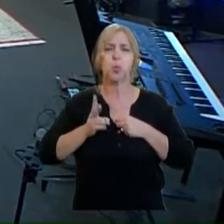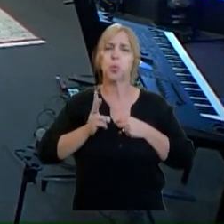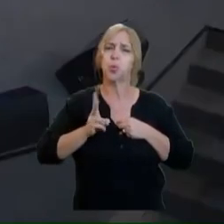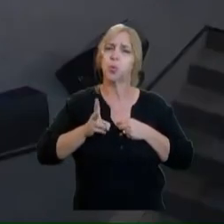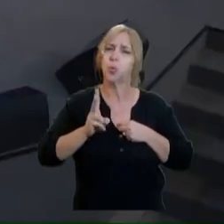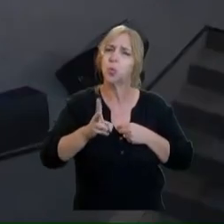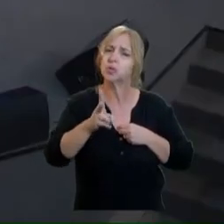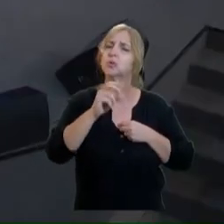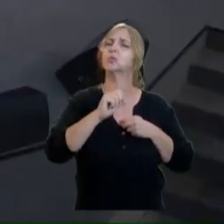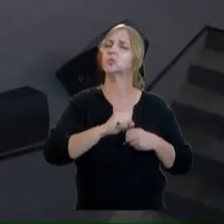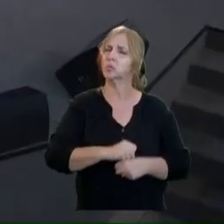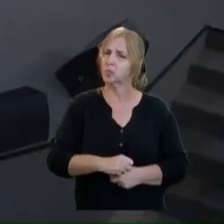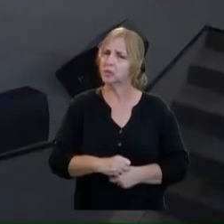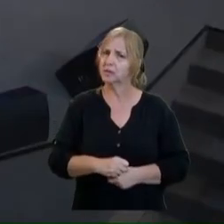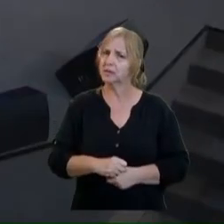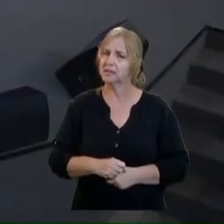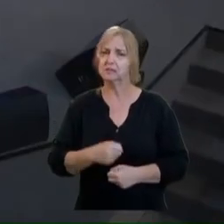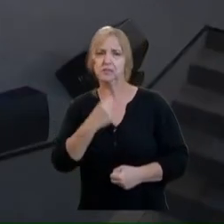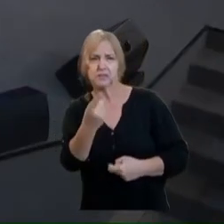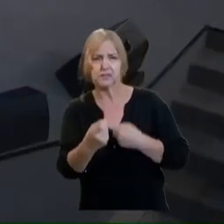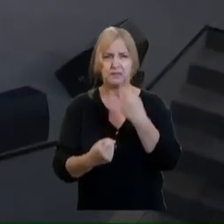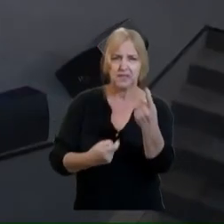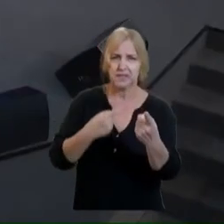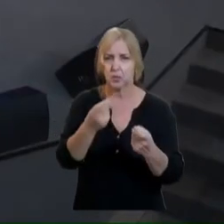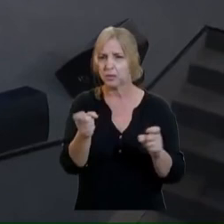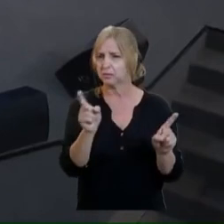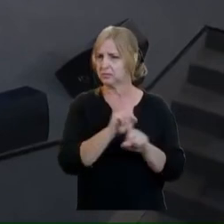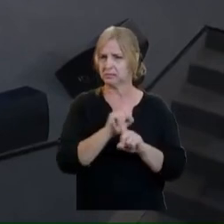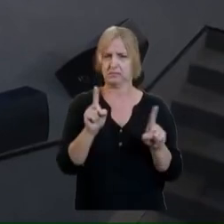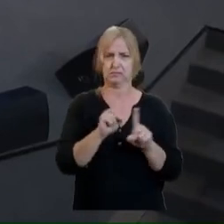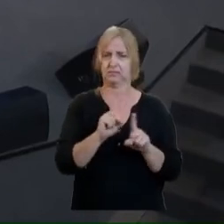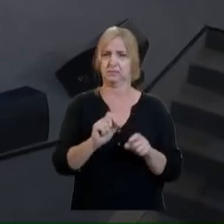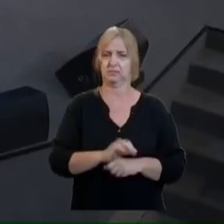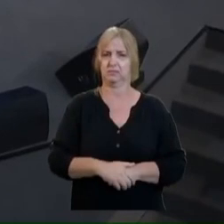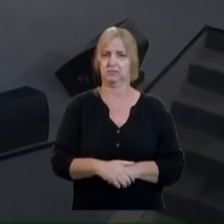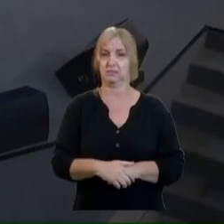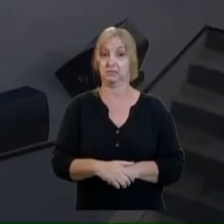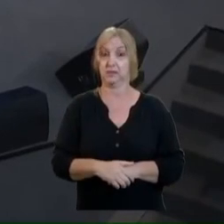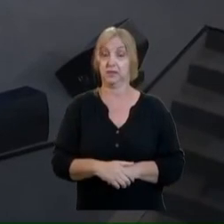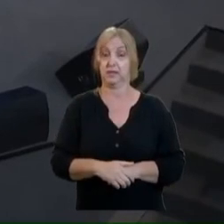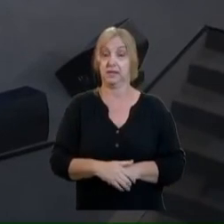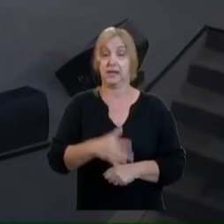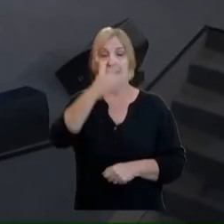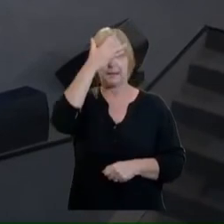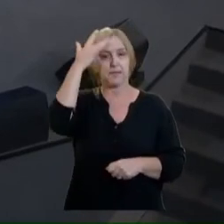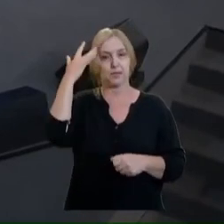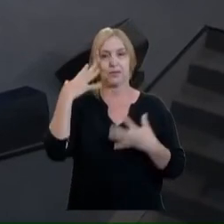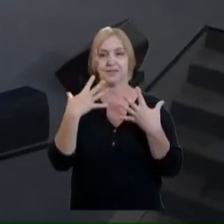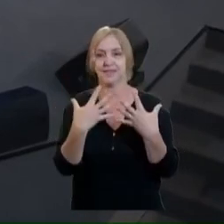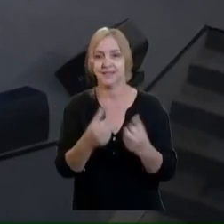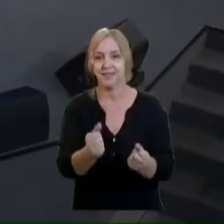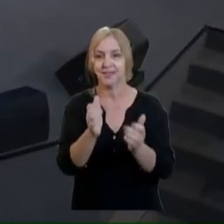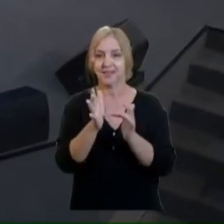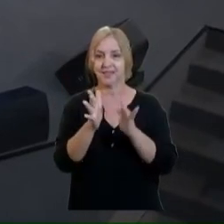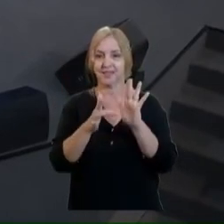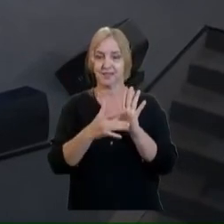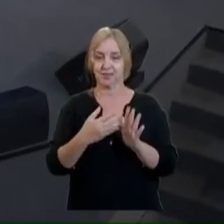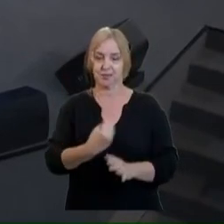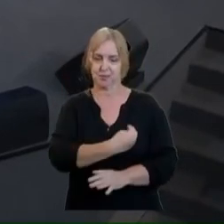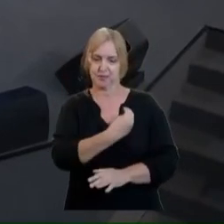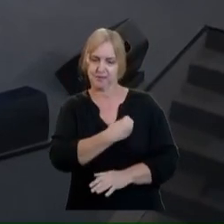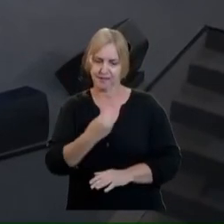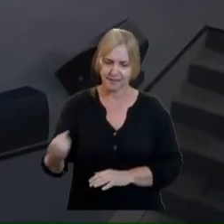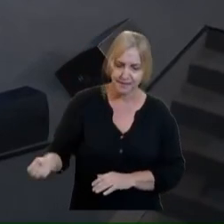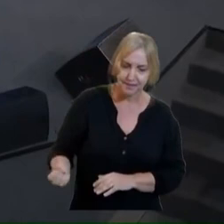vós. Permanecer não é de vez em quando. No momento quando a pessoa veio para Jesus, nasceu de